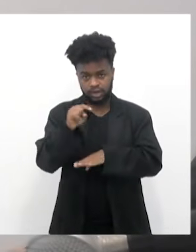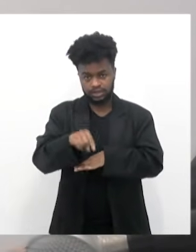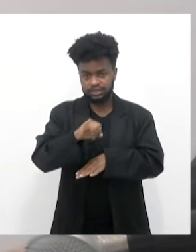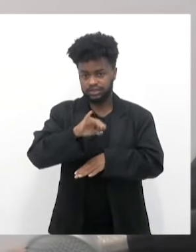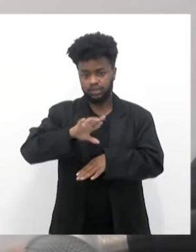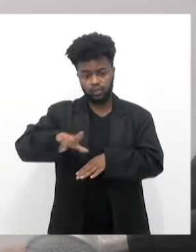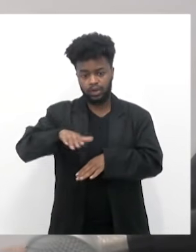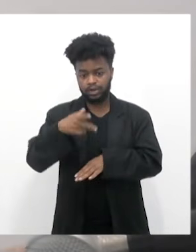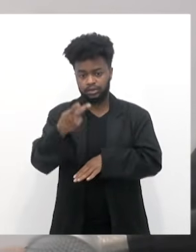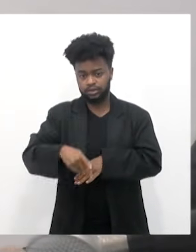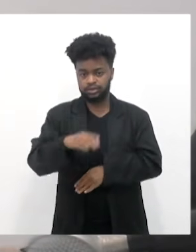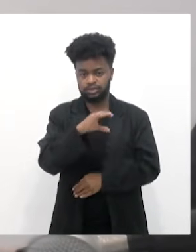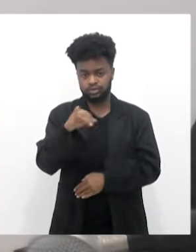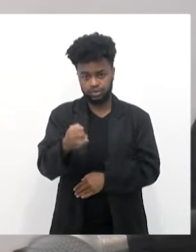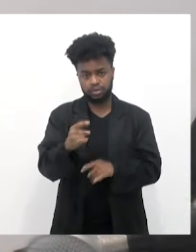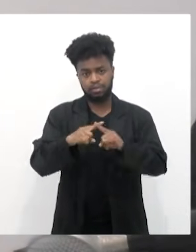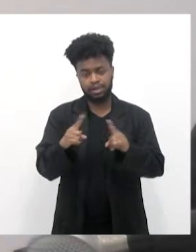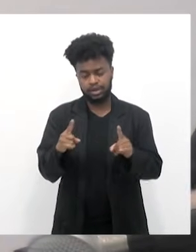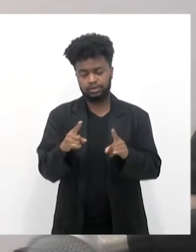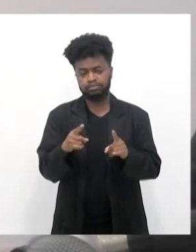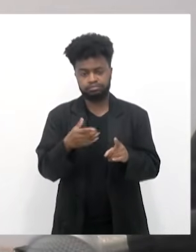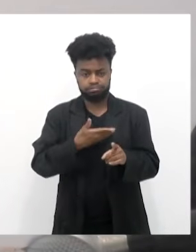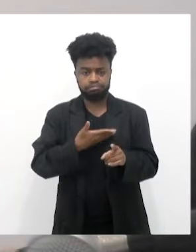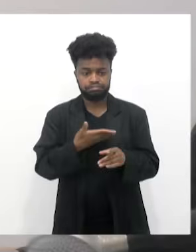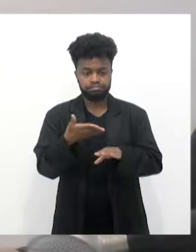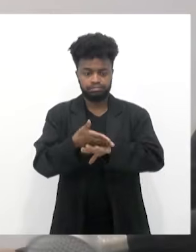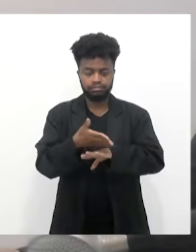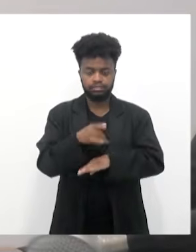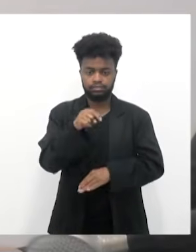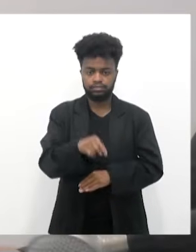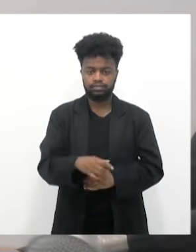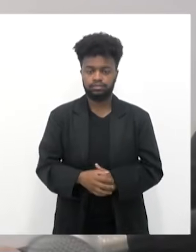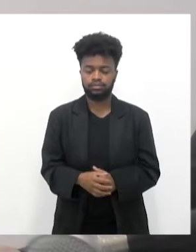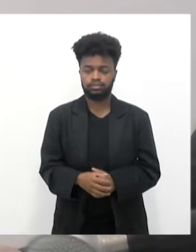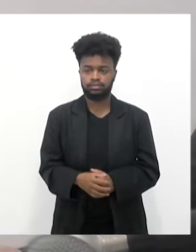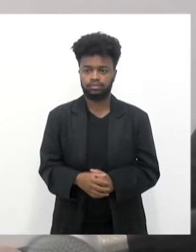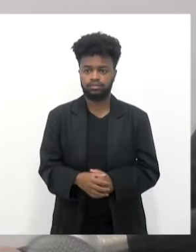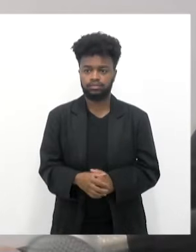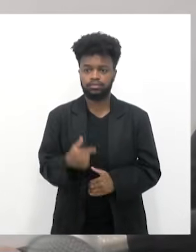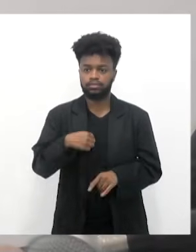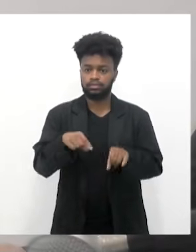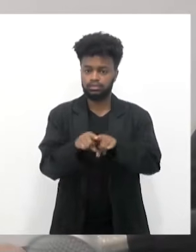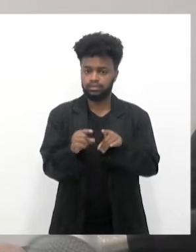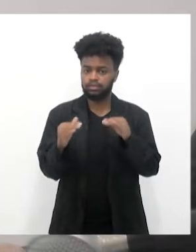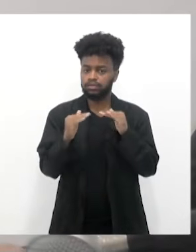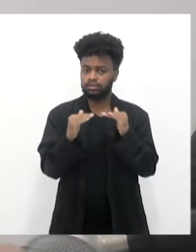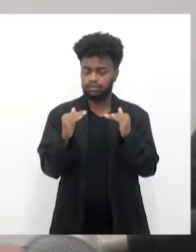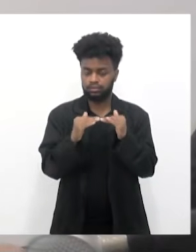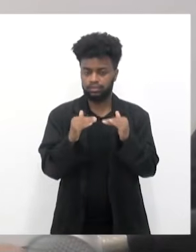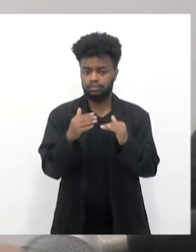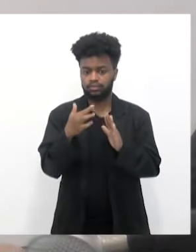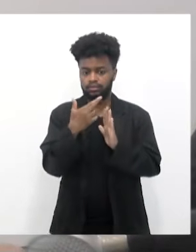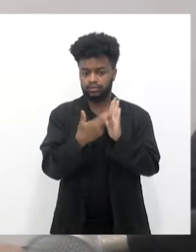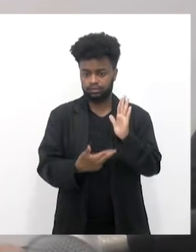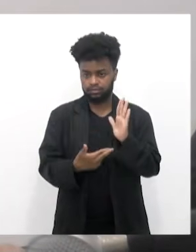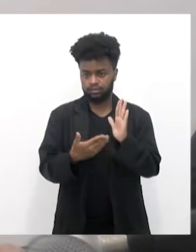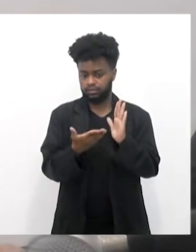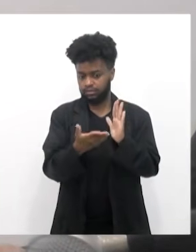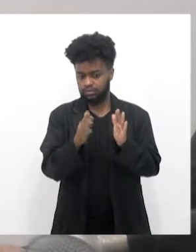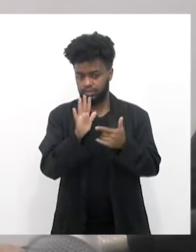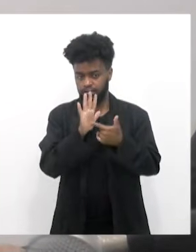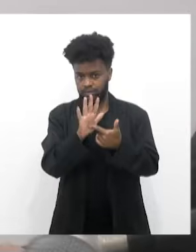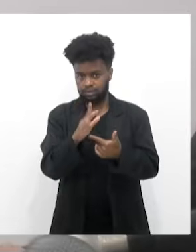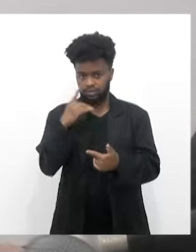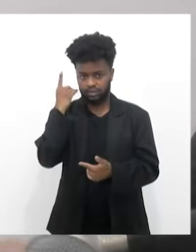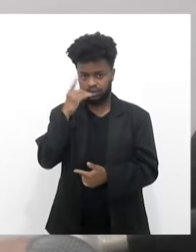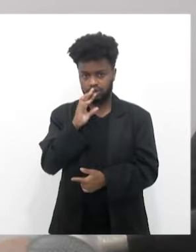da CCJ, mas que são nobres colegas. Então, eu também me filio ao relatório apresentado pelo